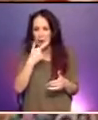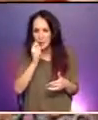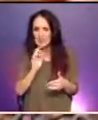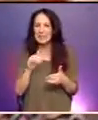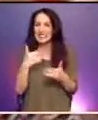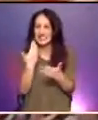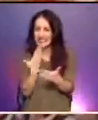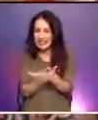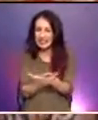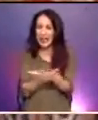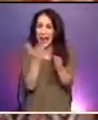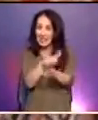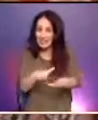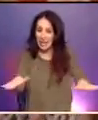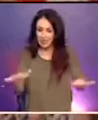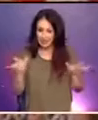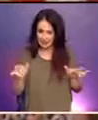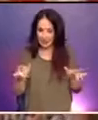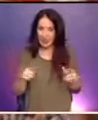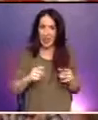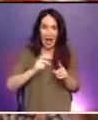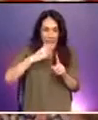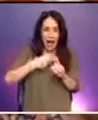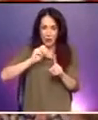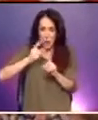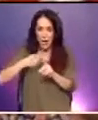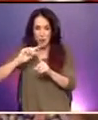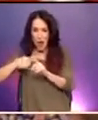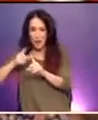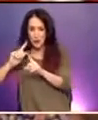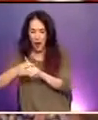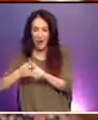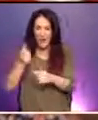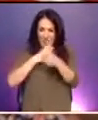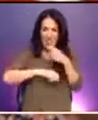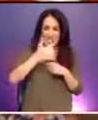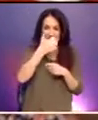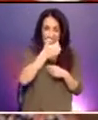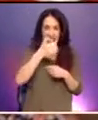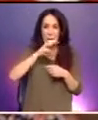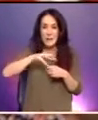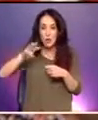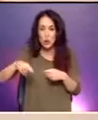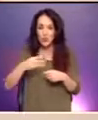de medicamentos que se vendo aí todos os anos as crianças em portugal